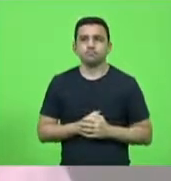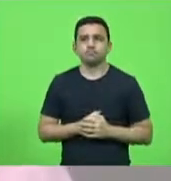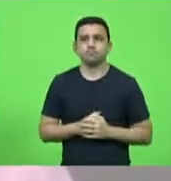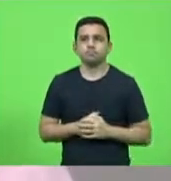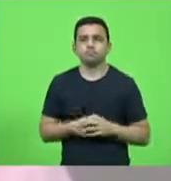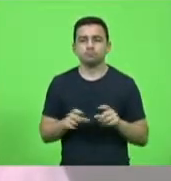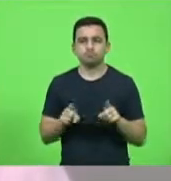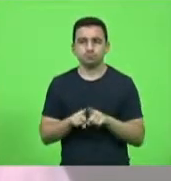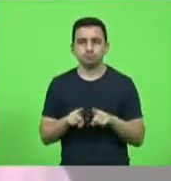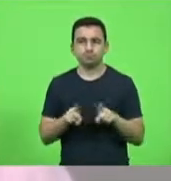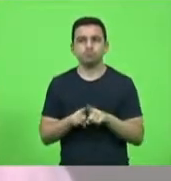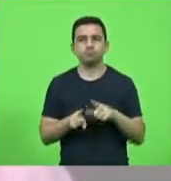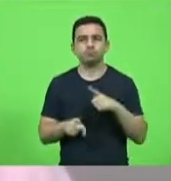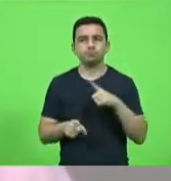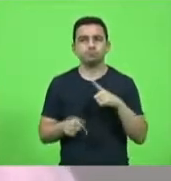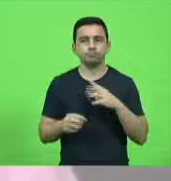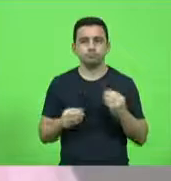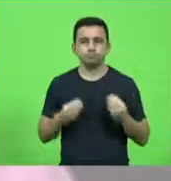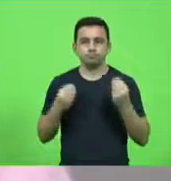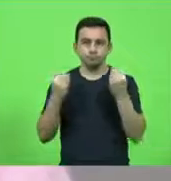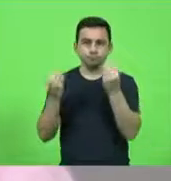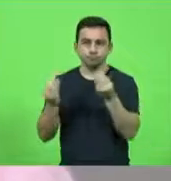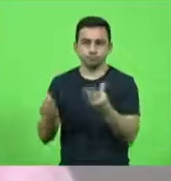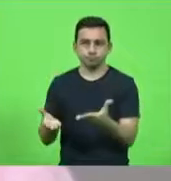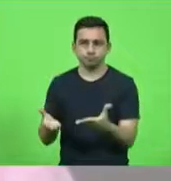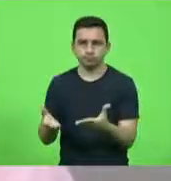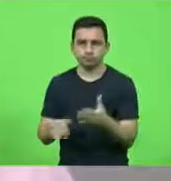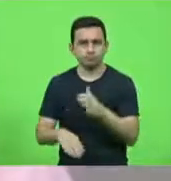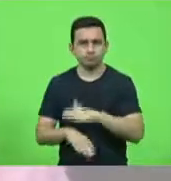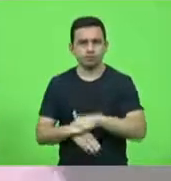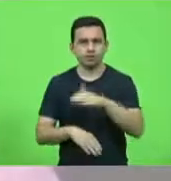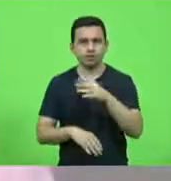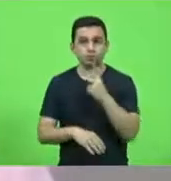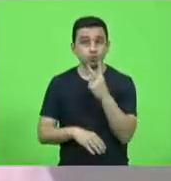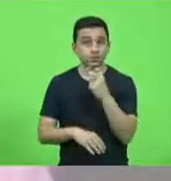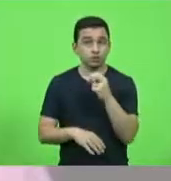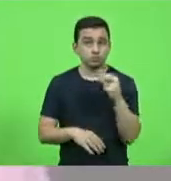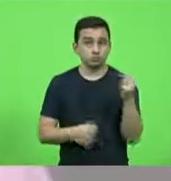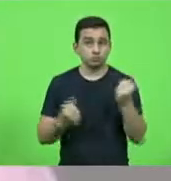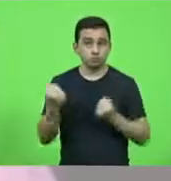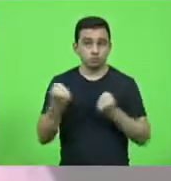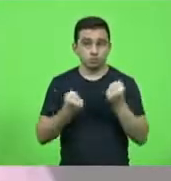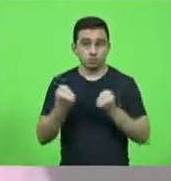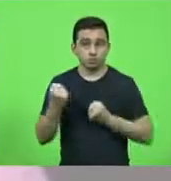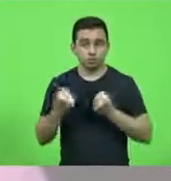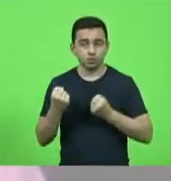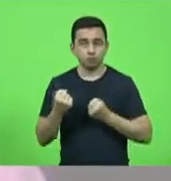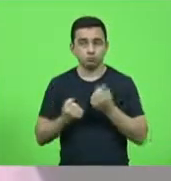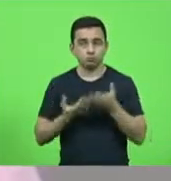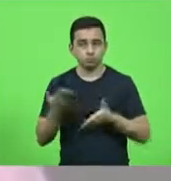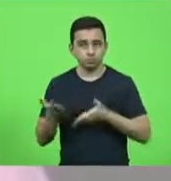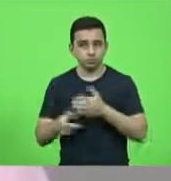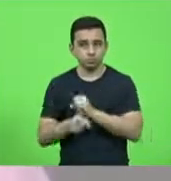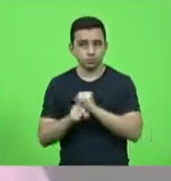Também vai fazer a entrega de mais de 200 veículos para assistência